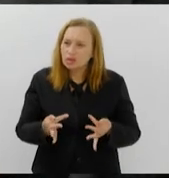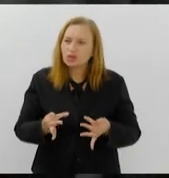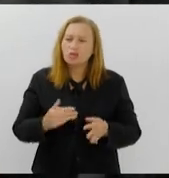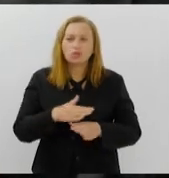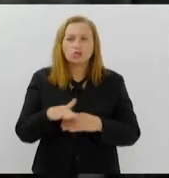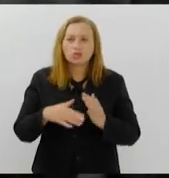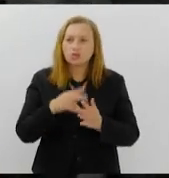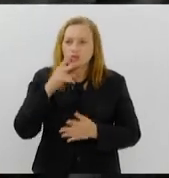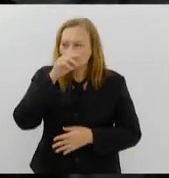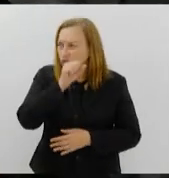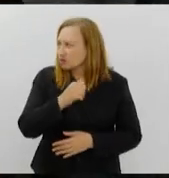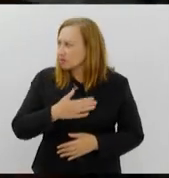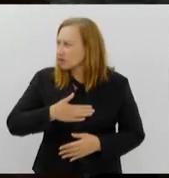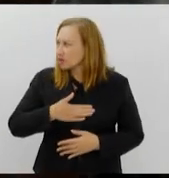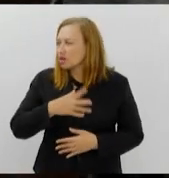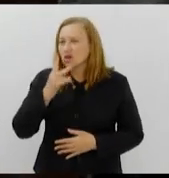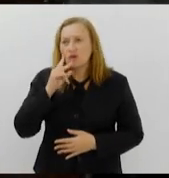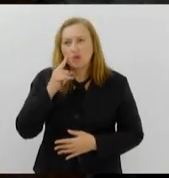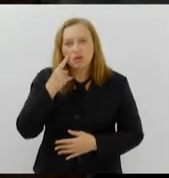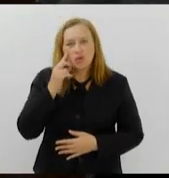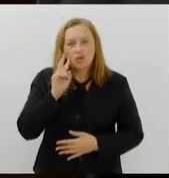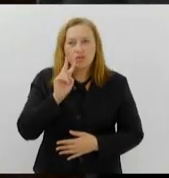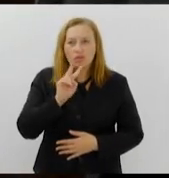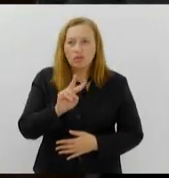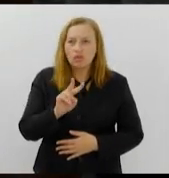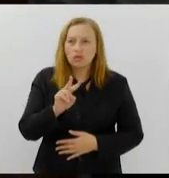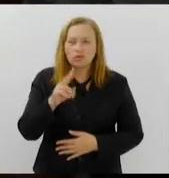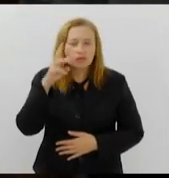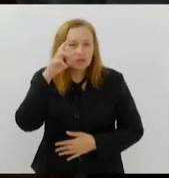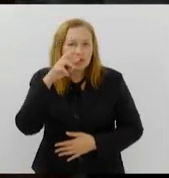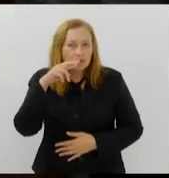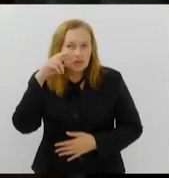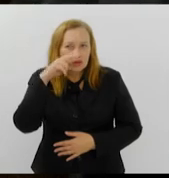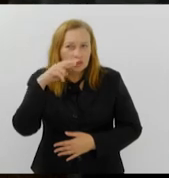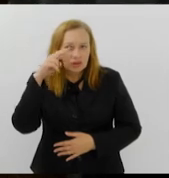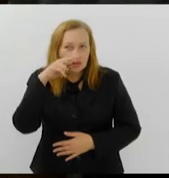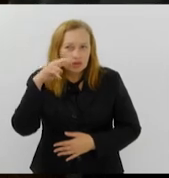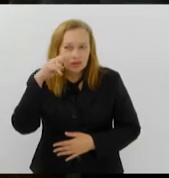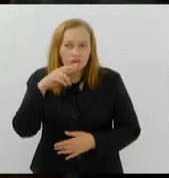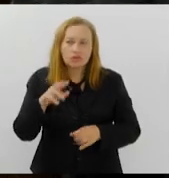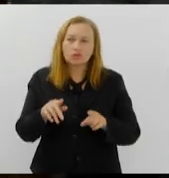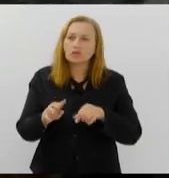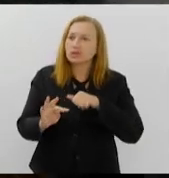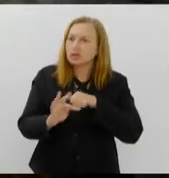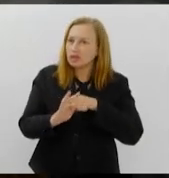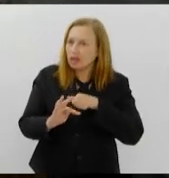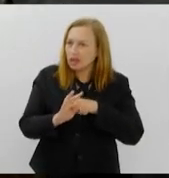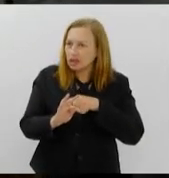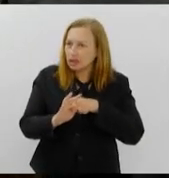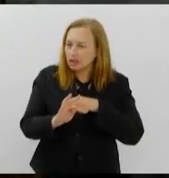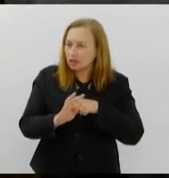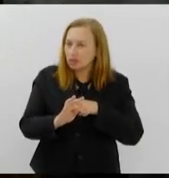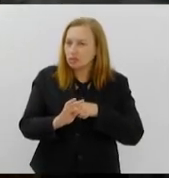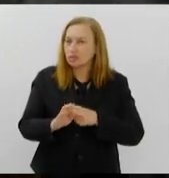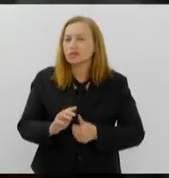forças, que ele olhe para a questão dos investigadores e dos técnicos.